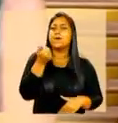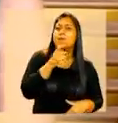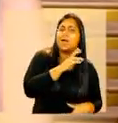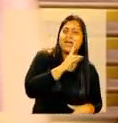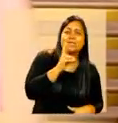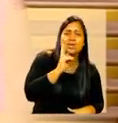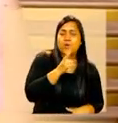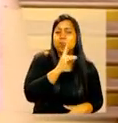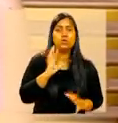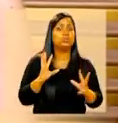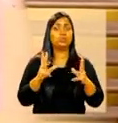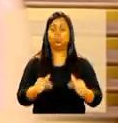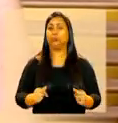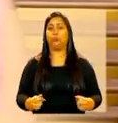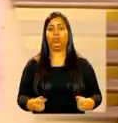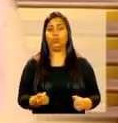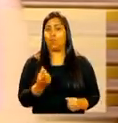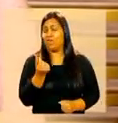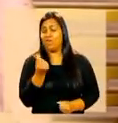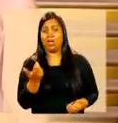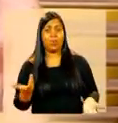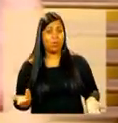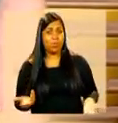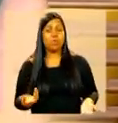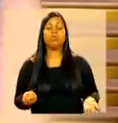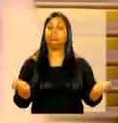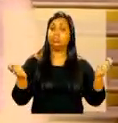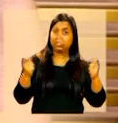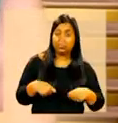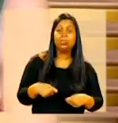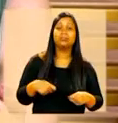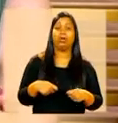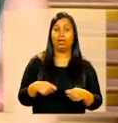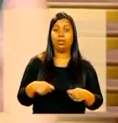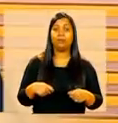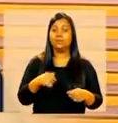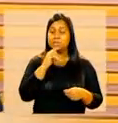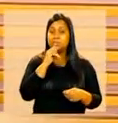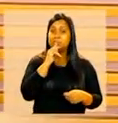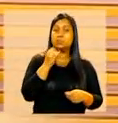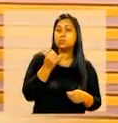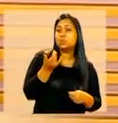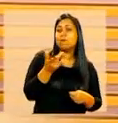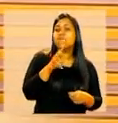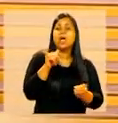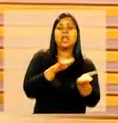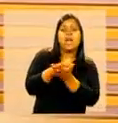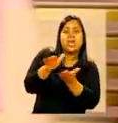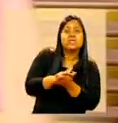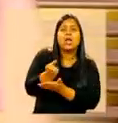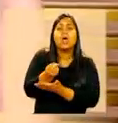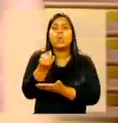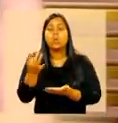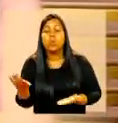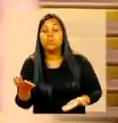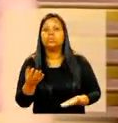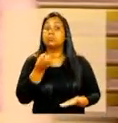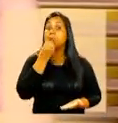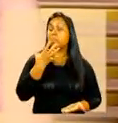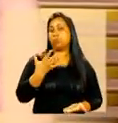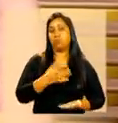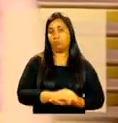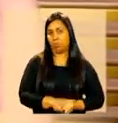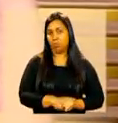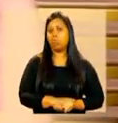restaurantes. Valores. Tudo. Valores. Então, você consegue precificar o que você vai gastar, né? Isso é muito